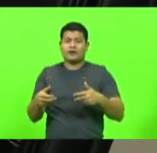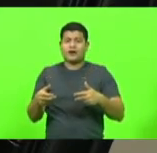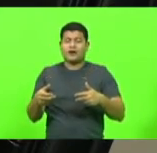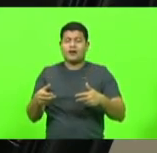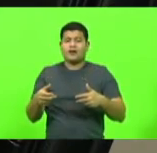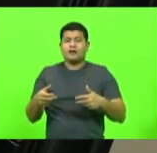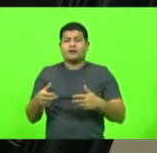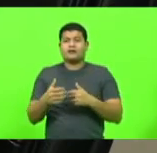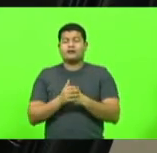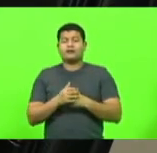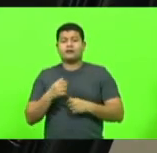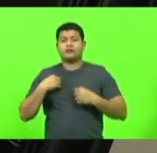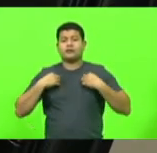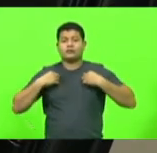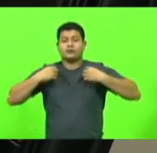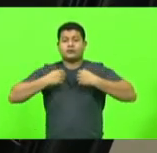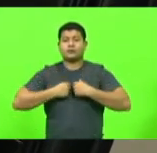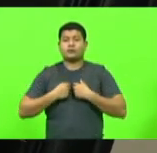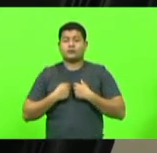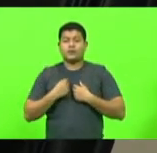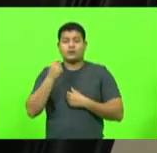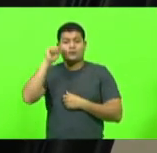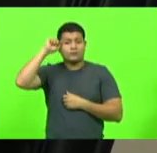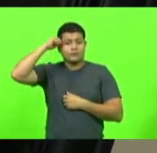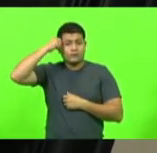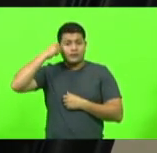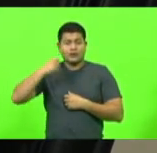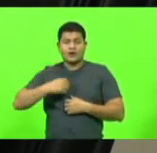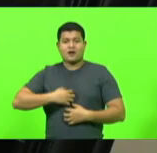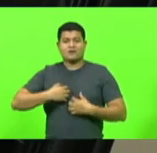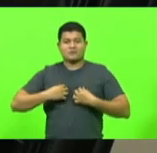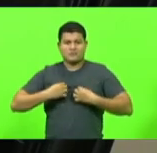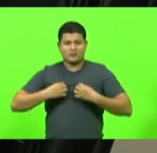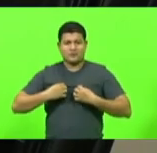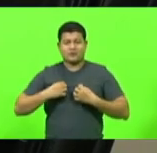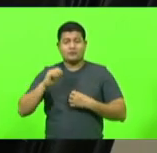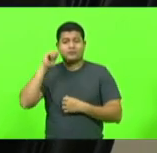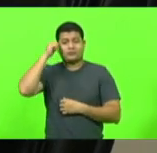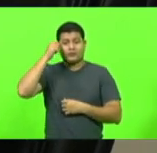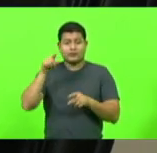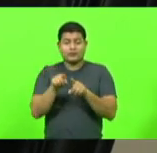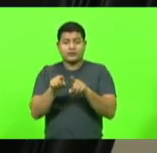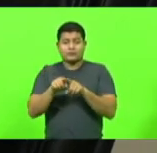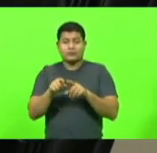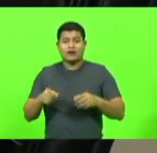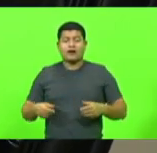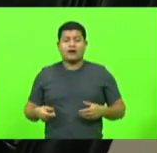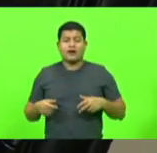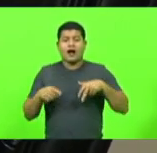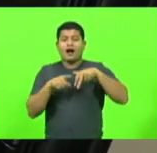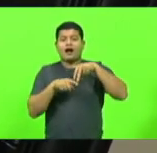roupa, um blazer preto, camisa preta, calça preta. Estou